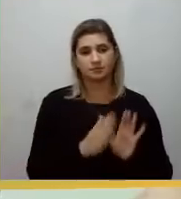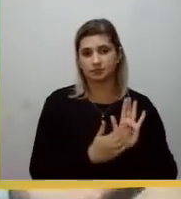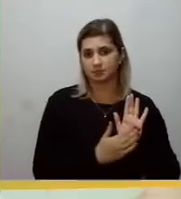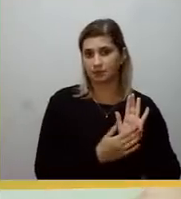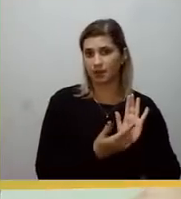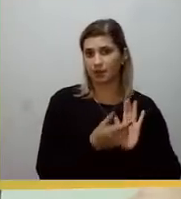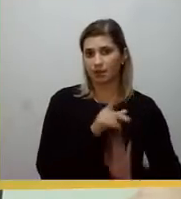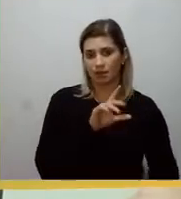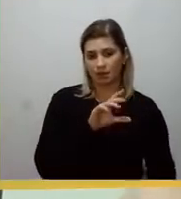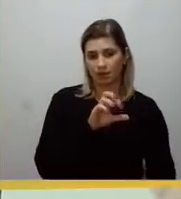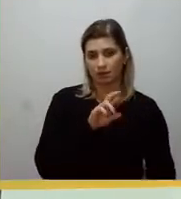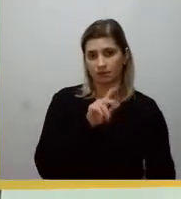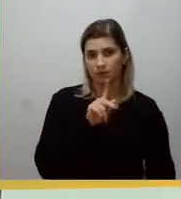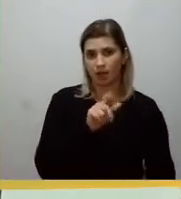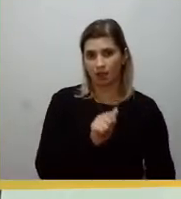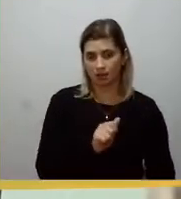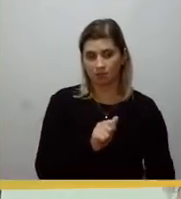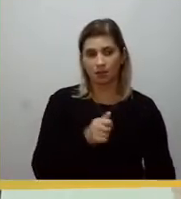procuradoria quando era pedido.